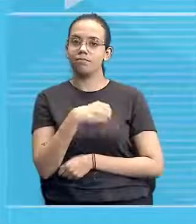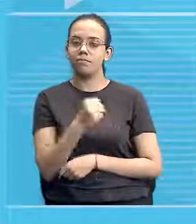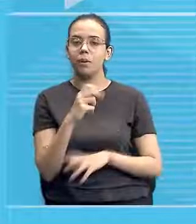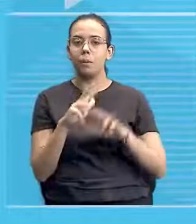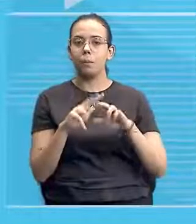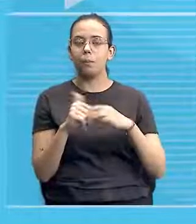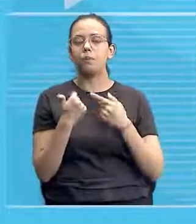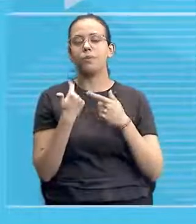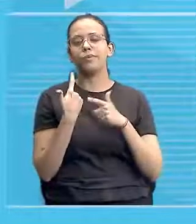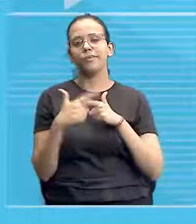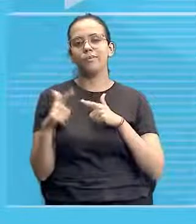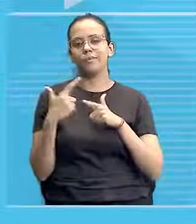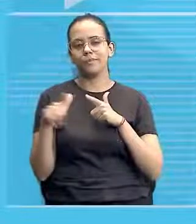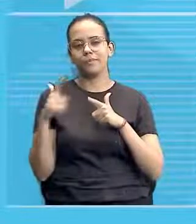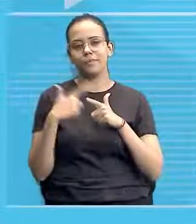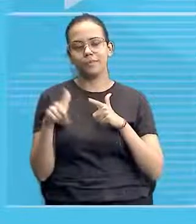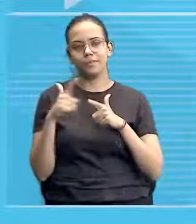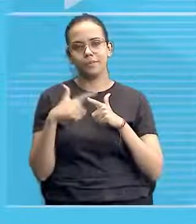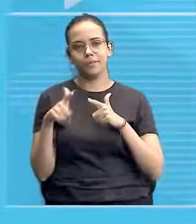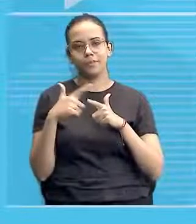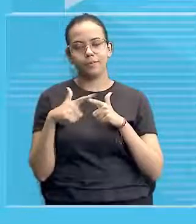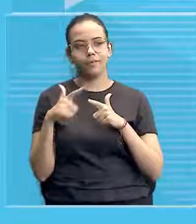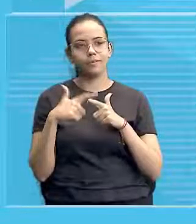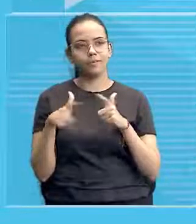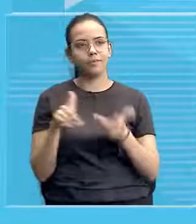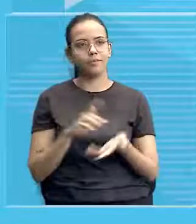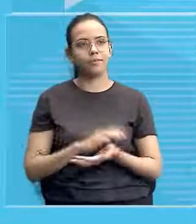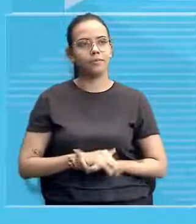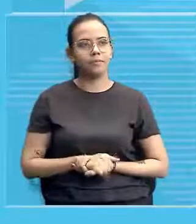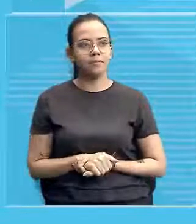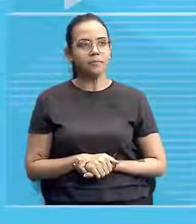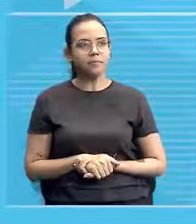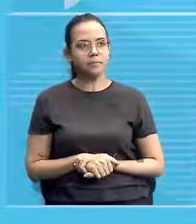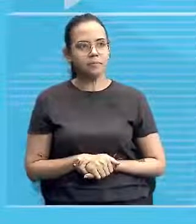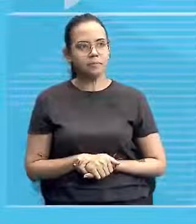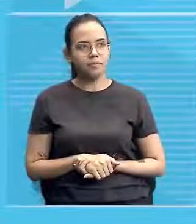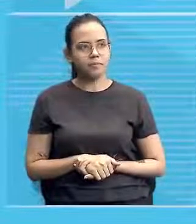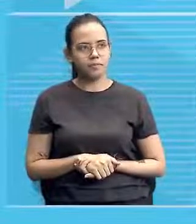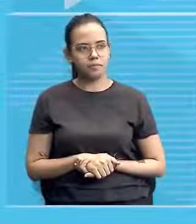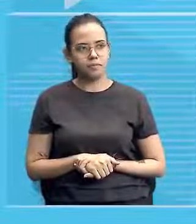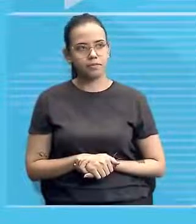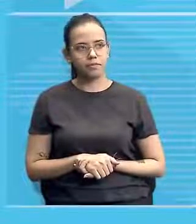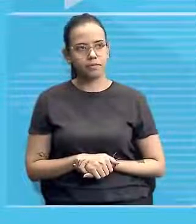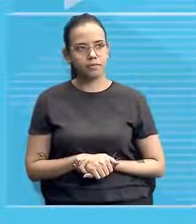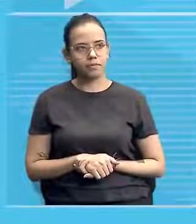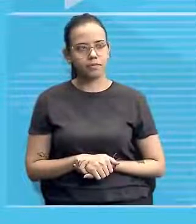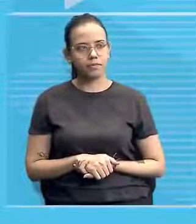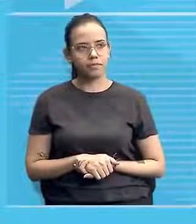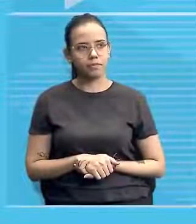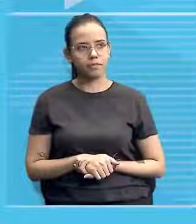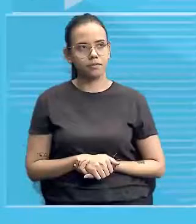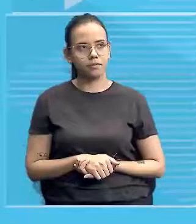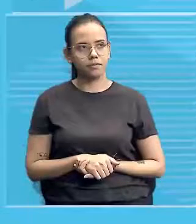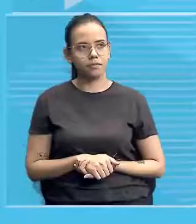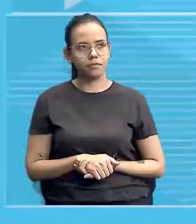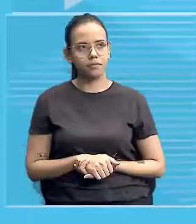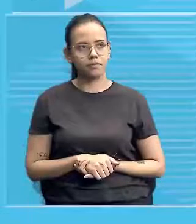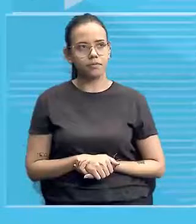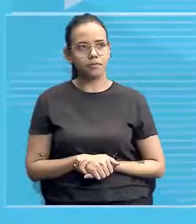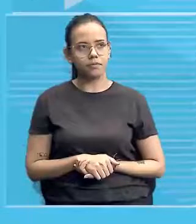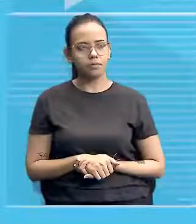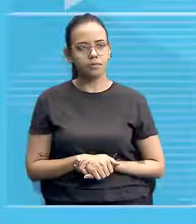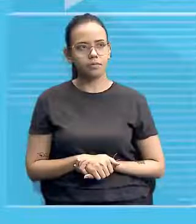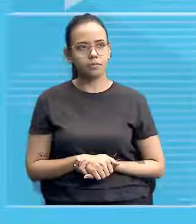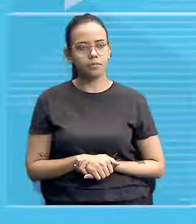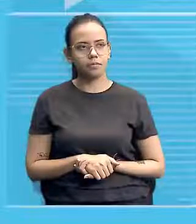por conflitos, certo? Então, vocês têm que enfrentar as coisas